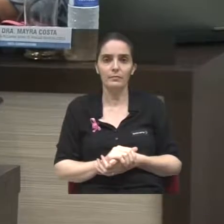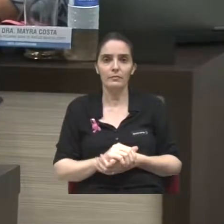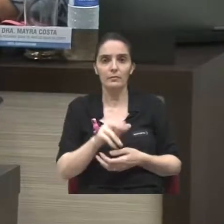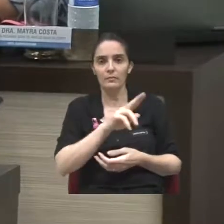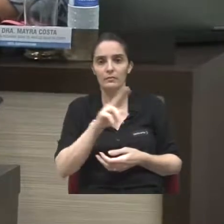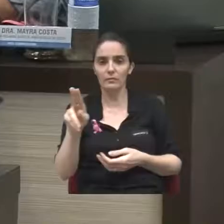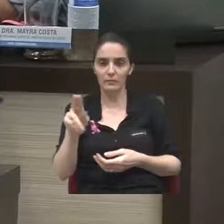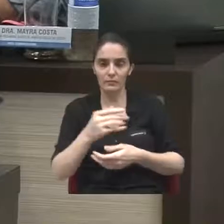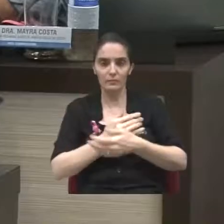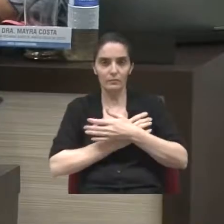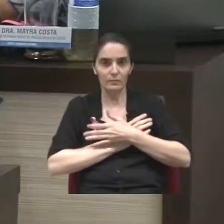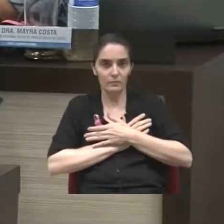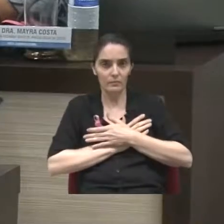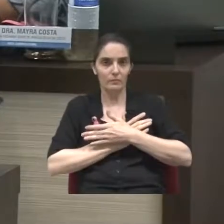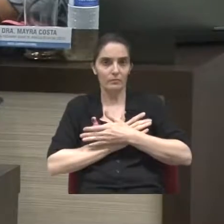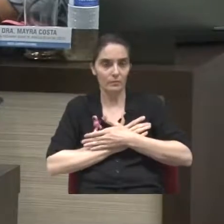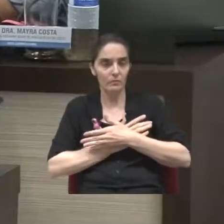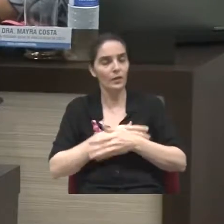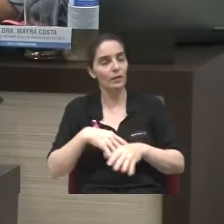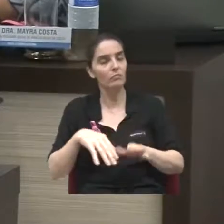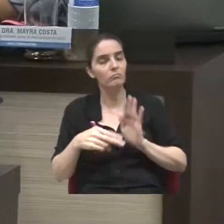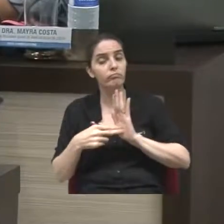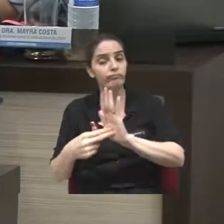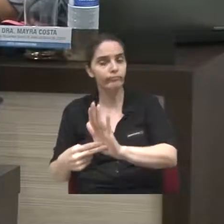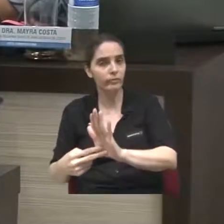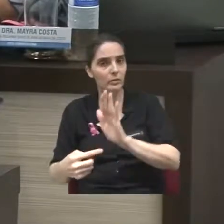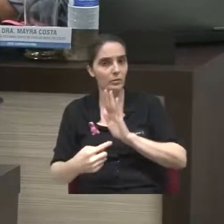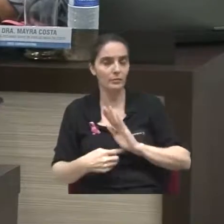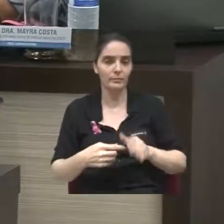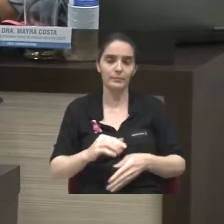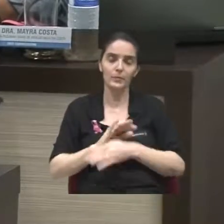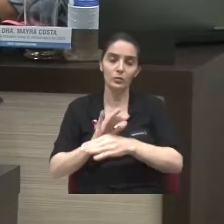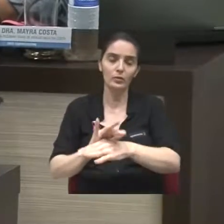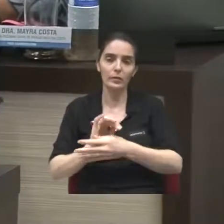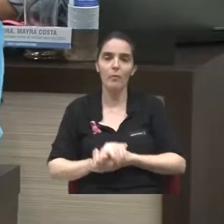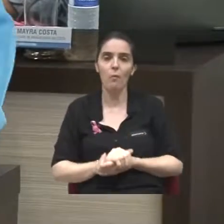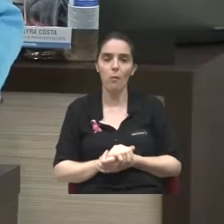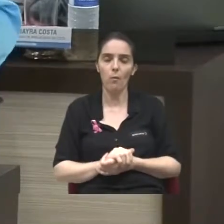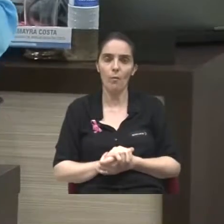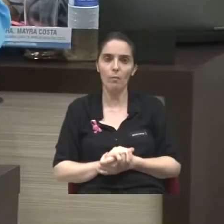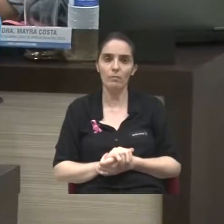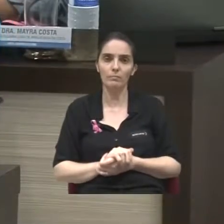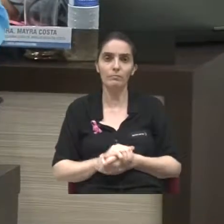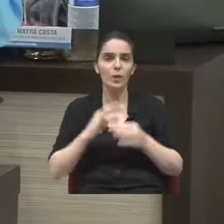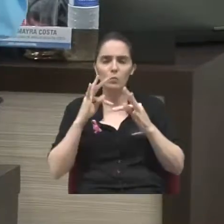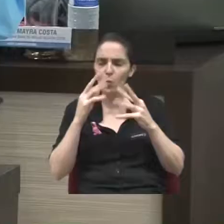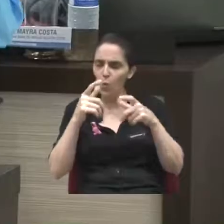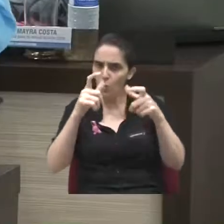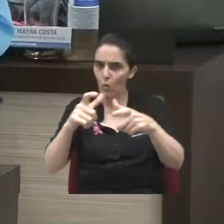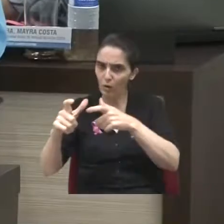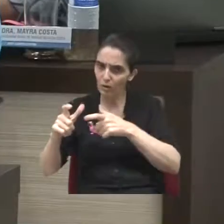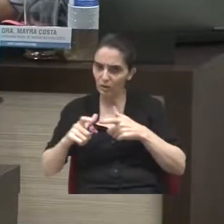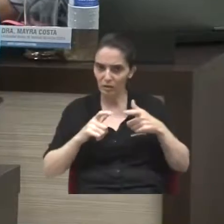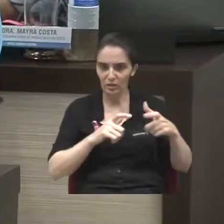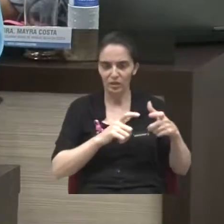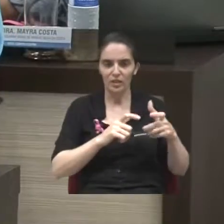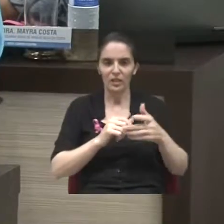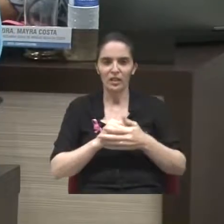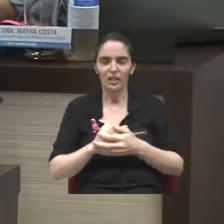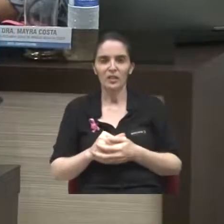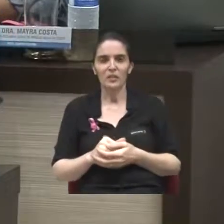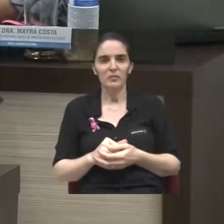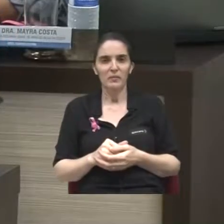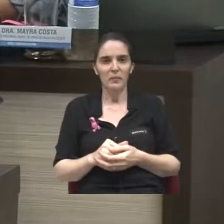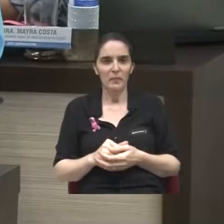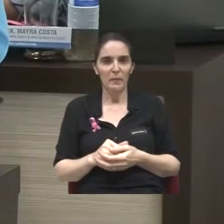de Heimlich em todos os estabelecimentos. A manobra de Heimlich,